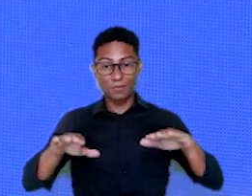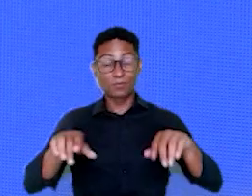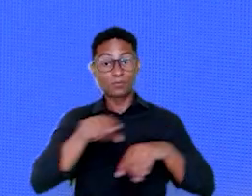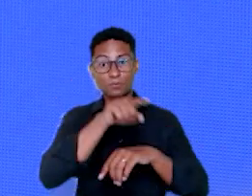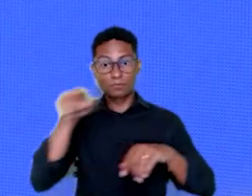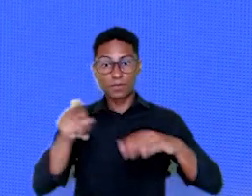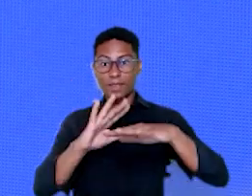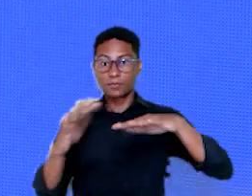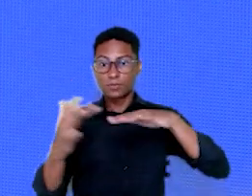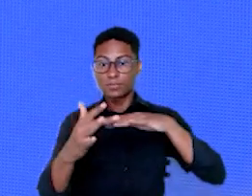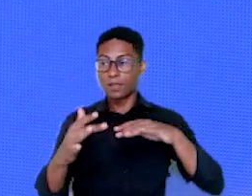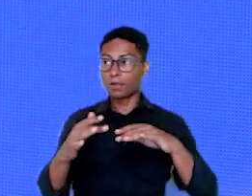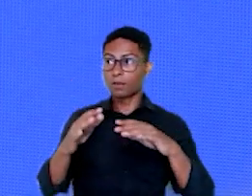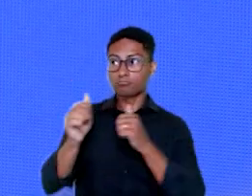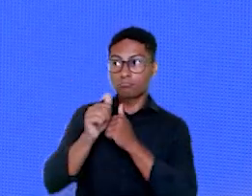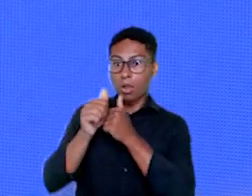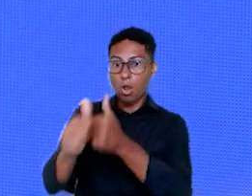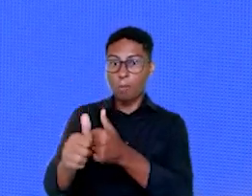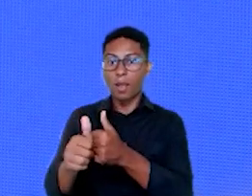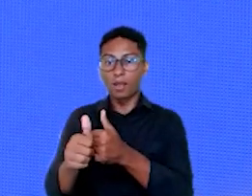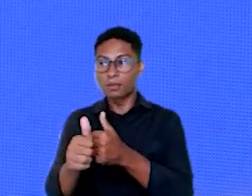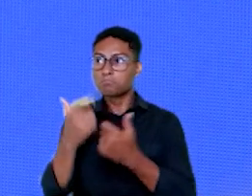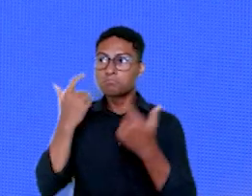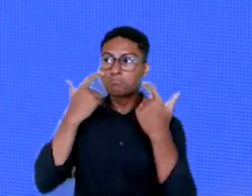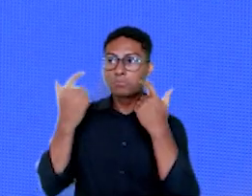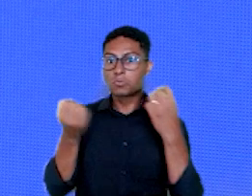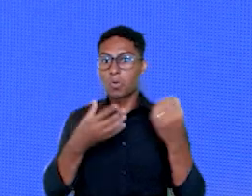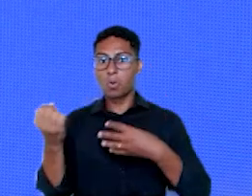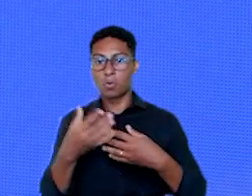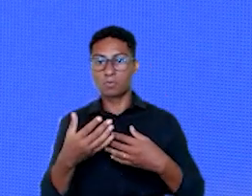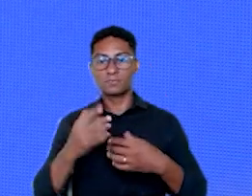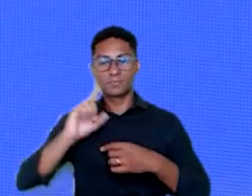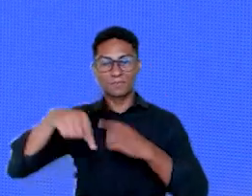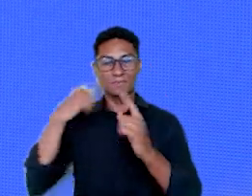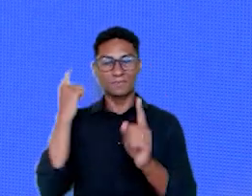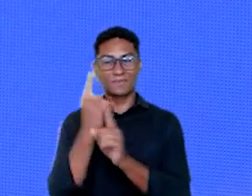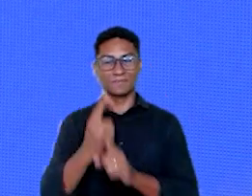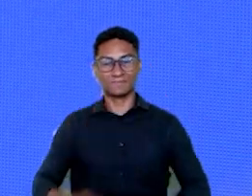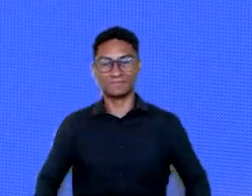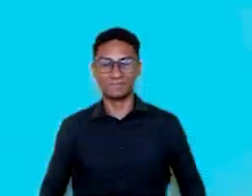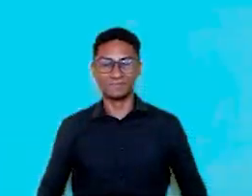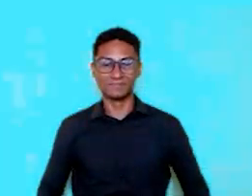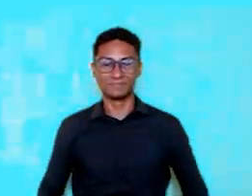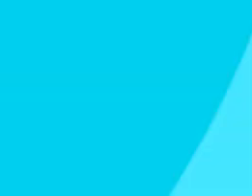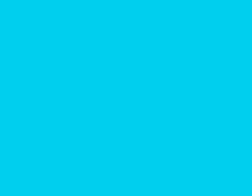ligado nas nossas redes sociais para ficar por dentro de todas as novidades. Até a próxima edição!